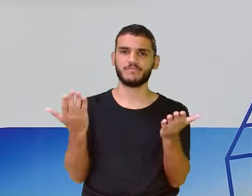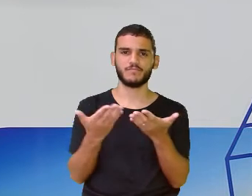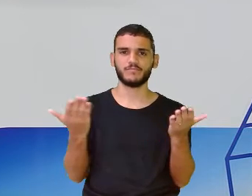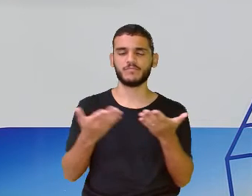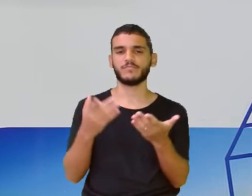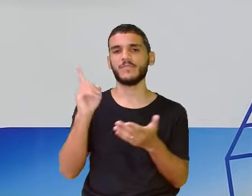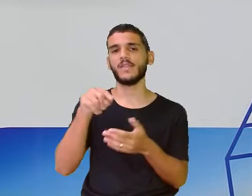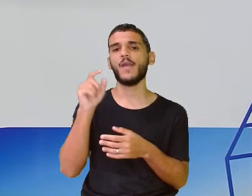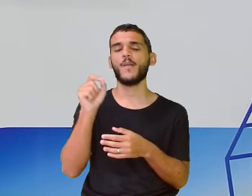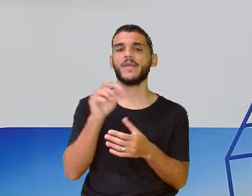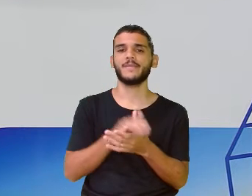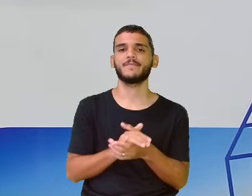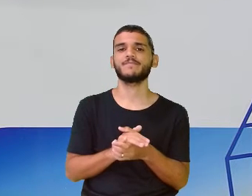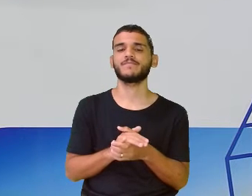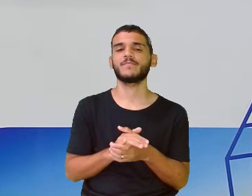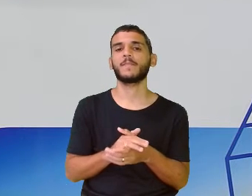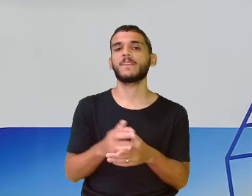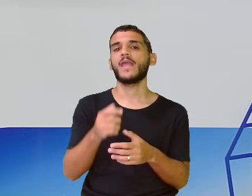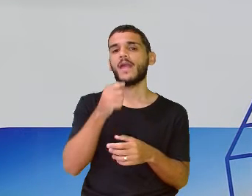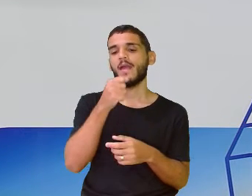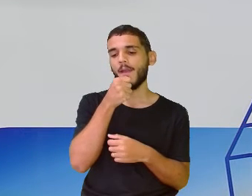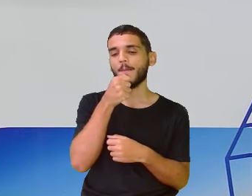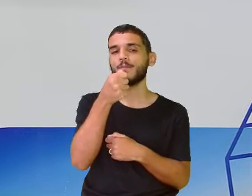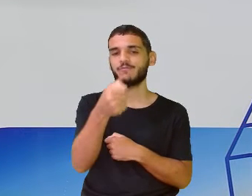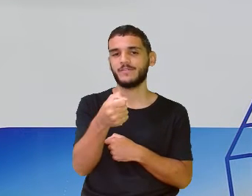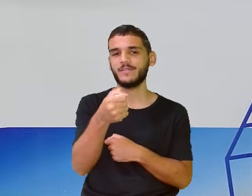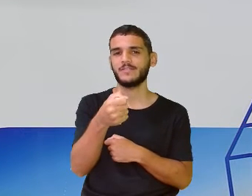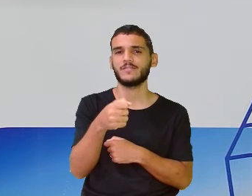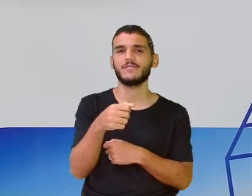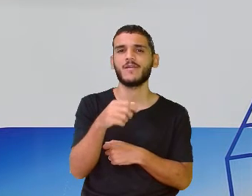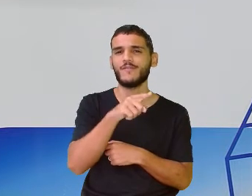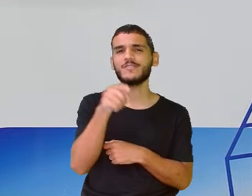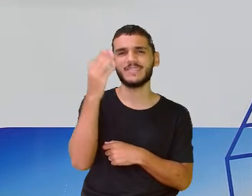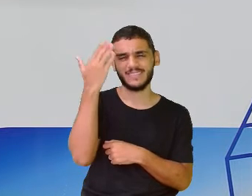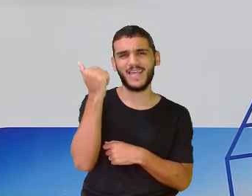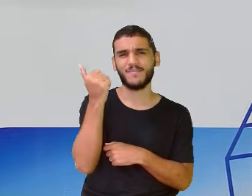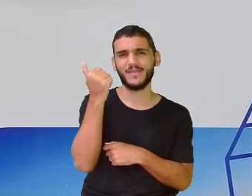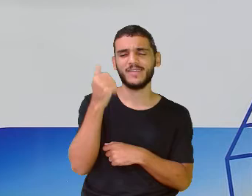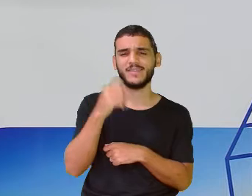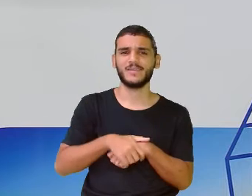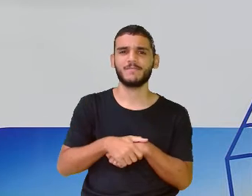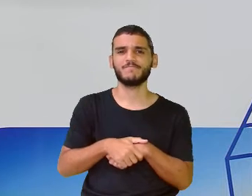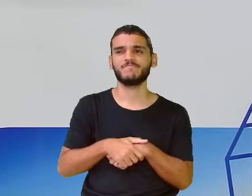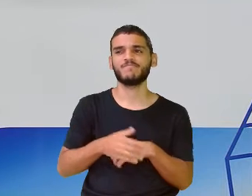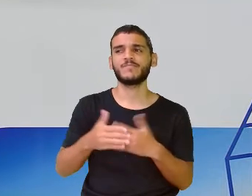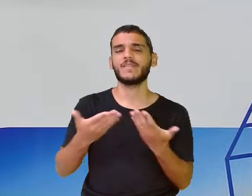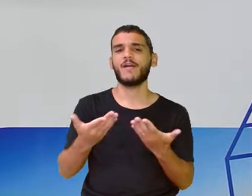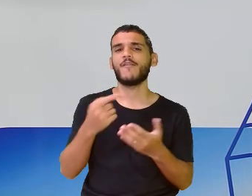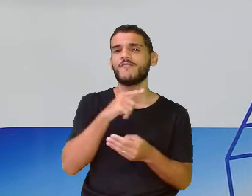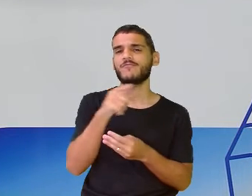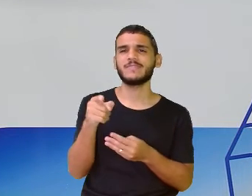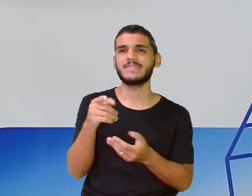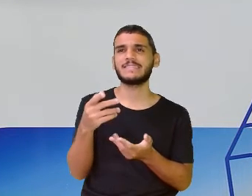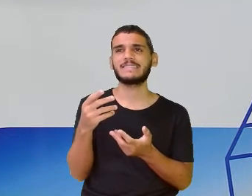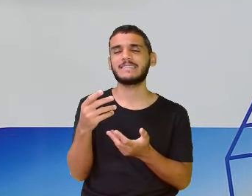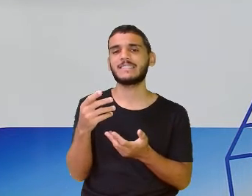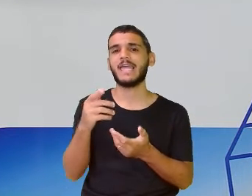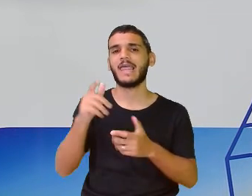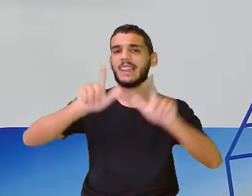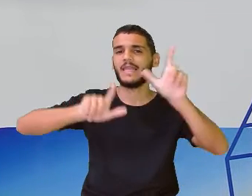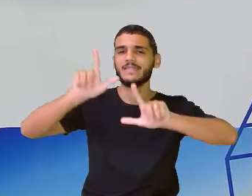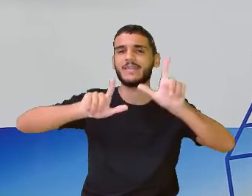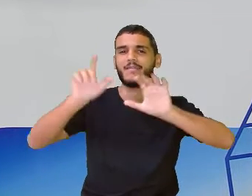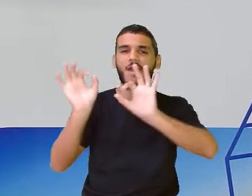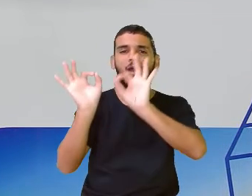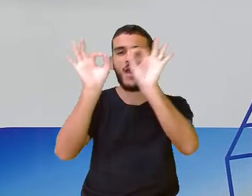sobre reportagem. Estão lembrados do que é uma reportagem? Costumam assistir reportagens?